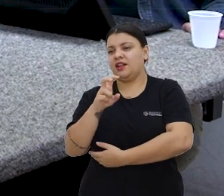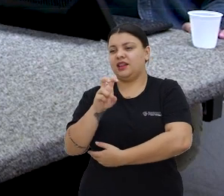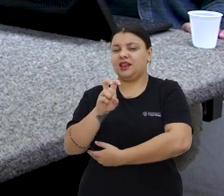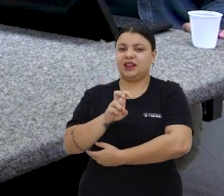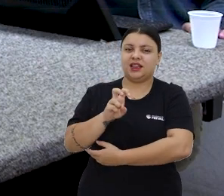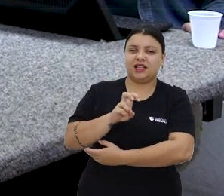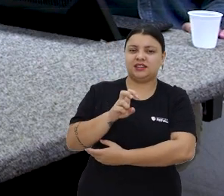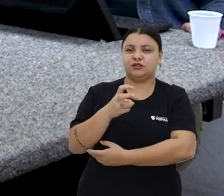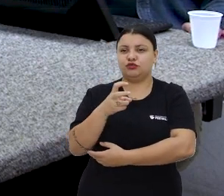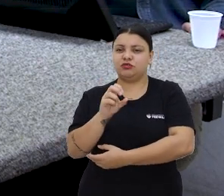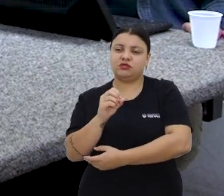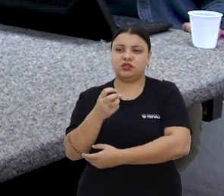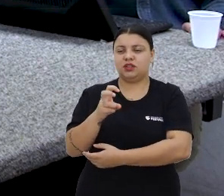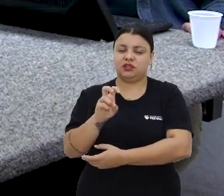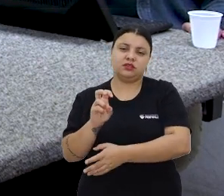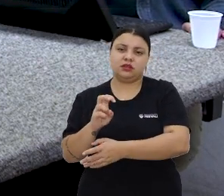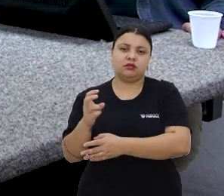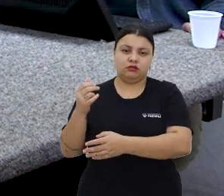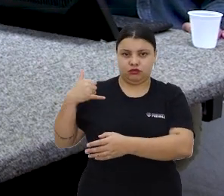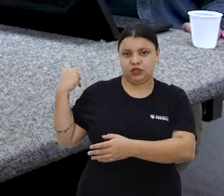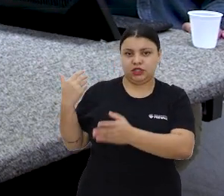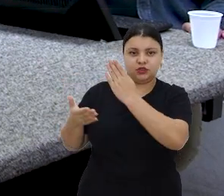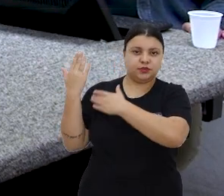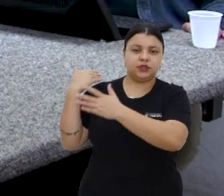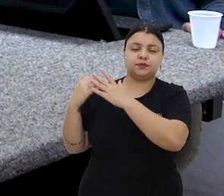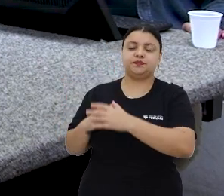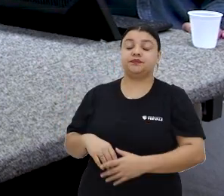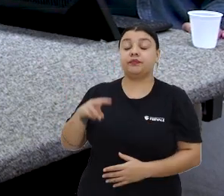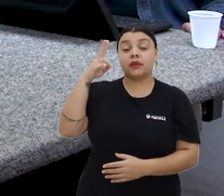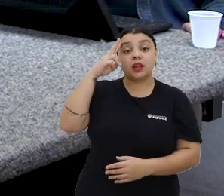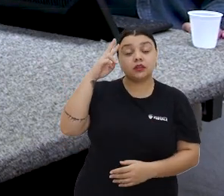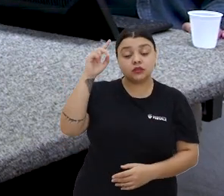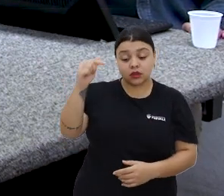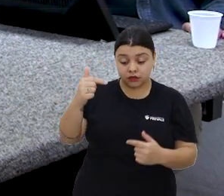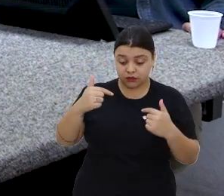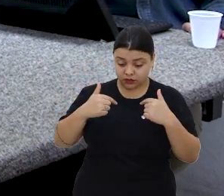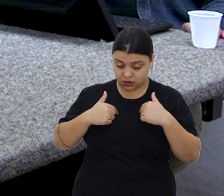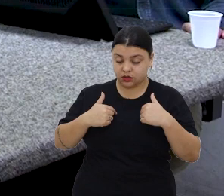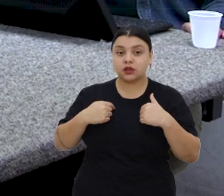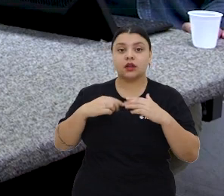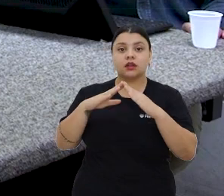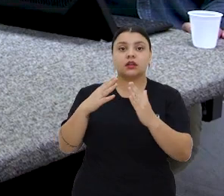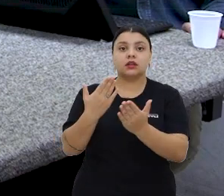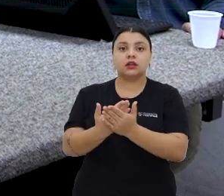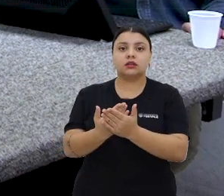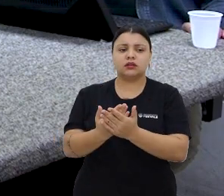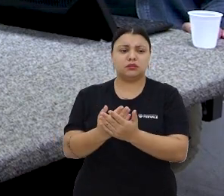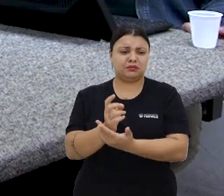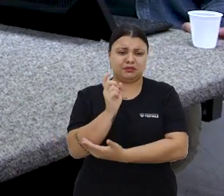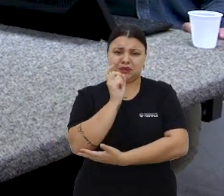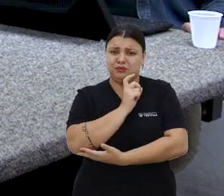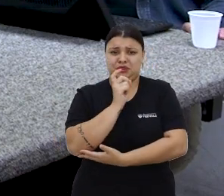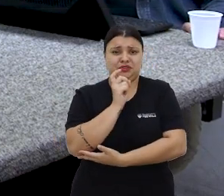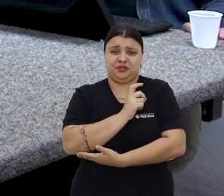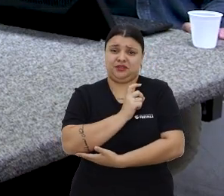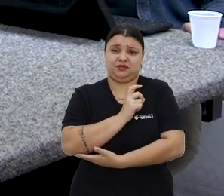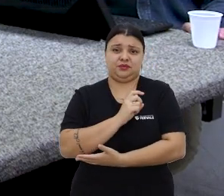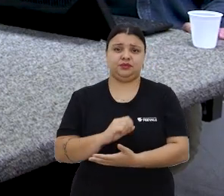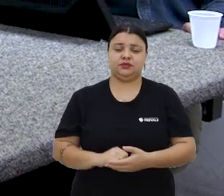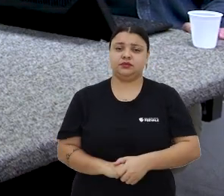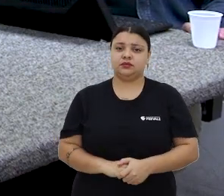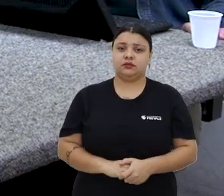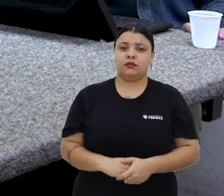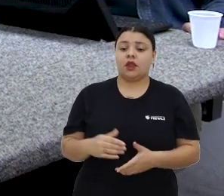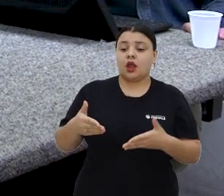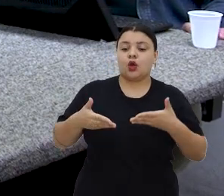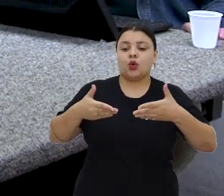45, 50, 55, que aquela história que foi passada lá no nosso período de escolarização, ela foi uma mentira. Né? Então,